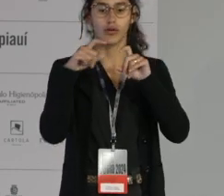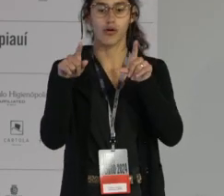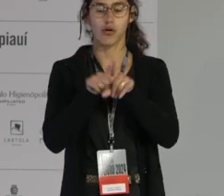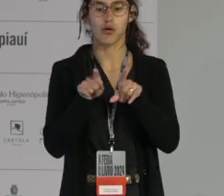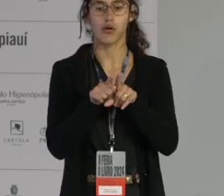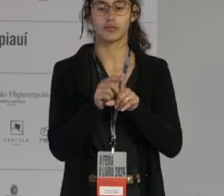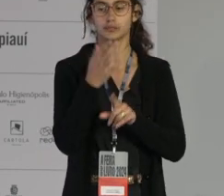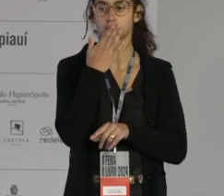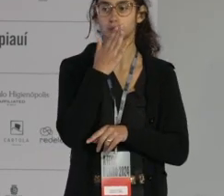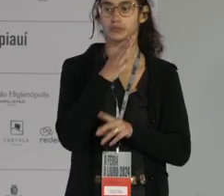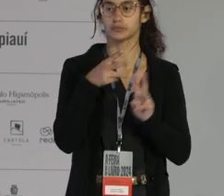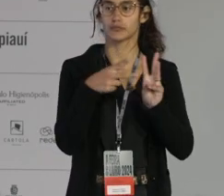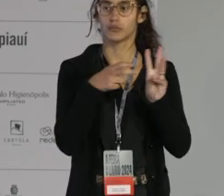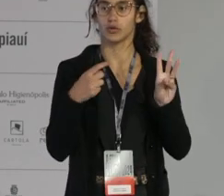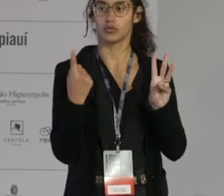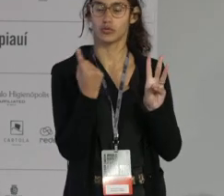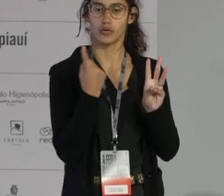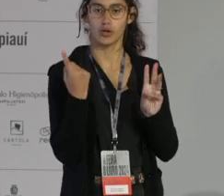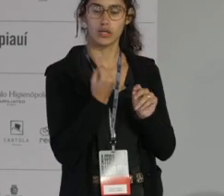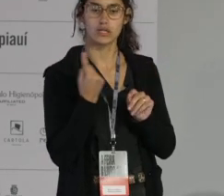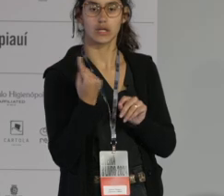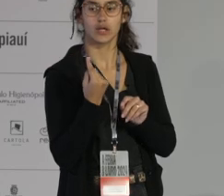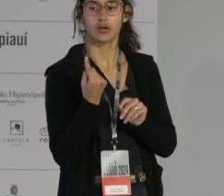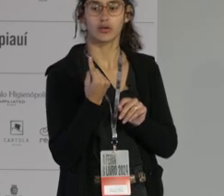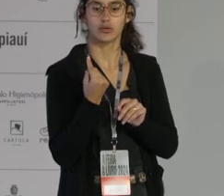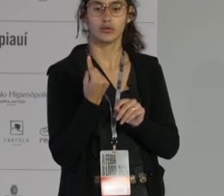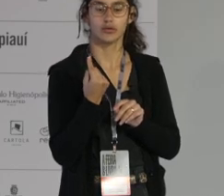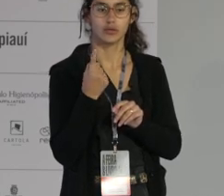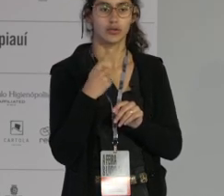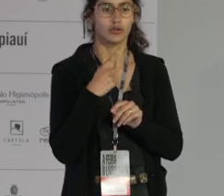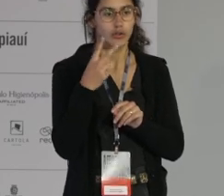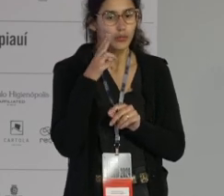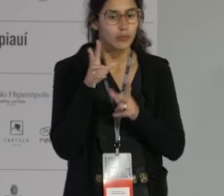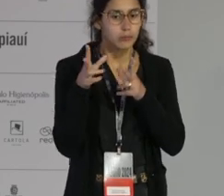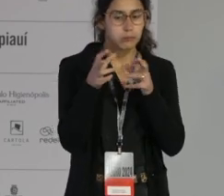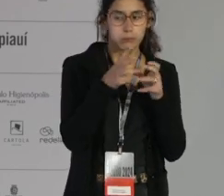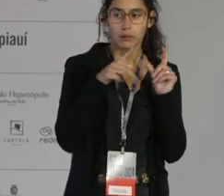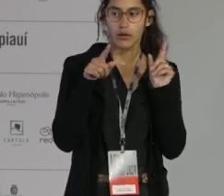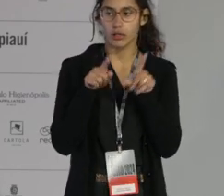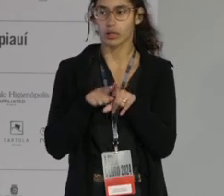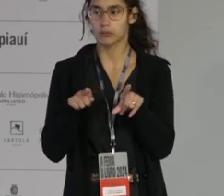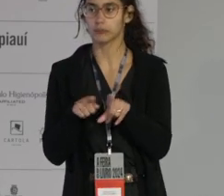índio sozinho, assim, de um indígena sozinho, e que tinha sido avistado.